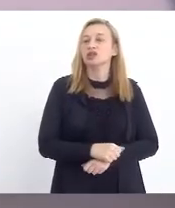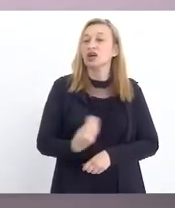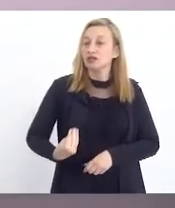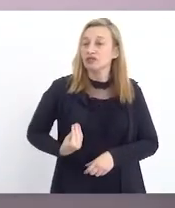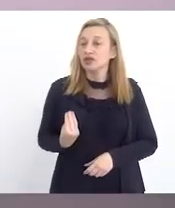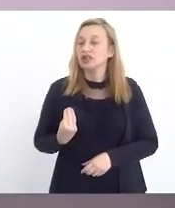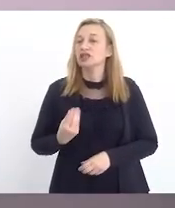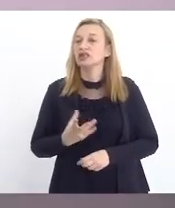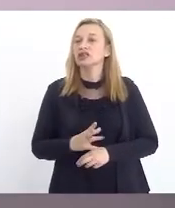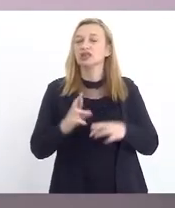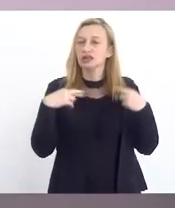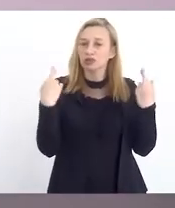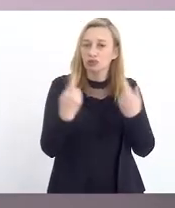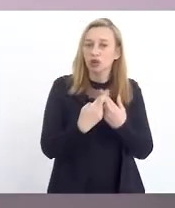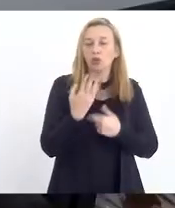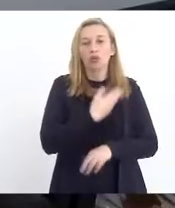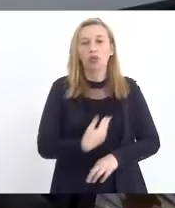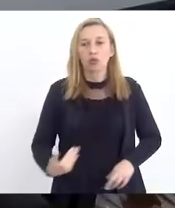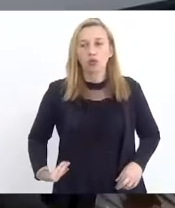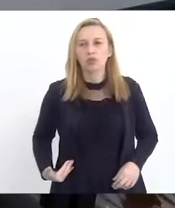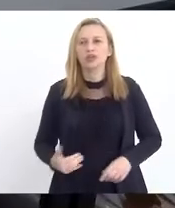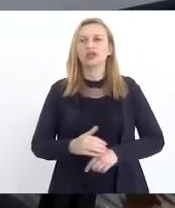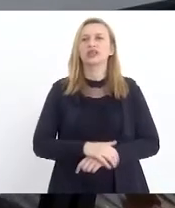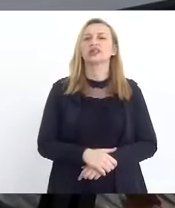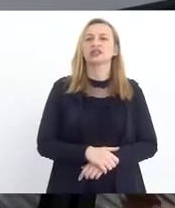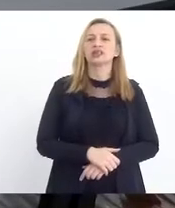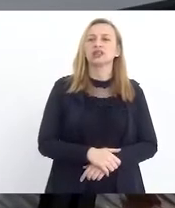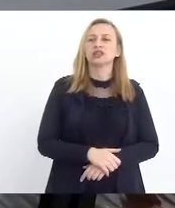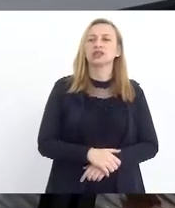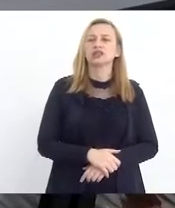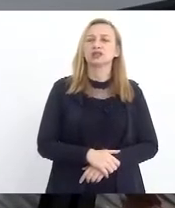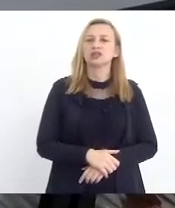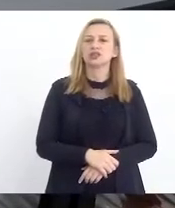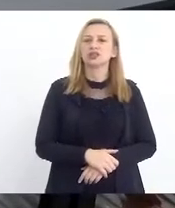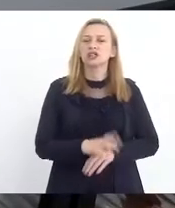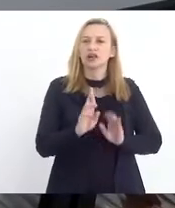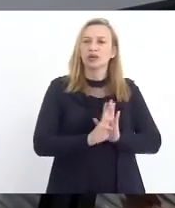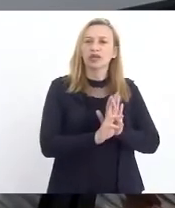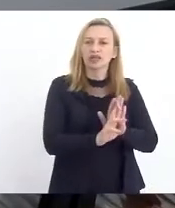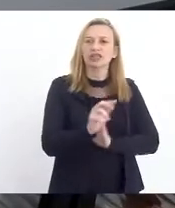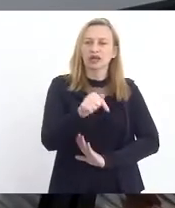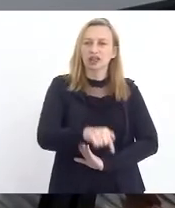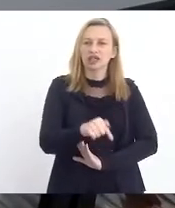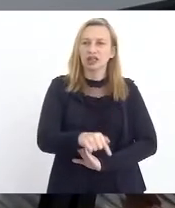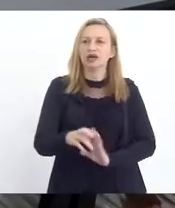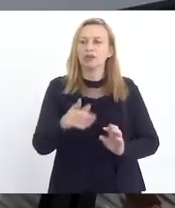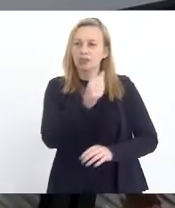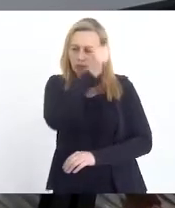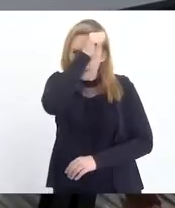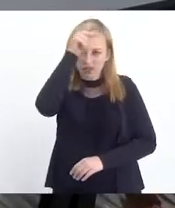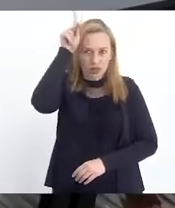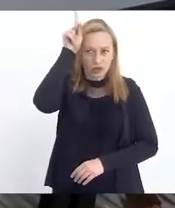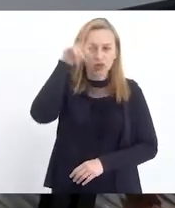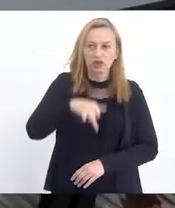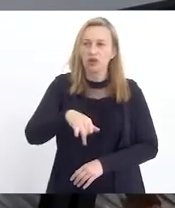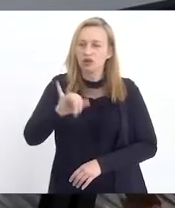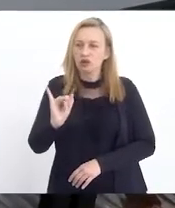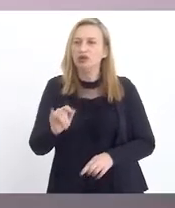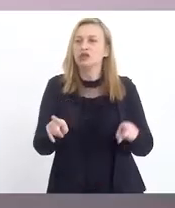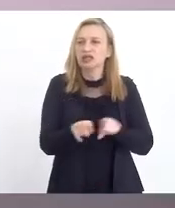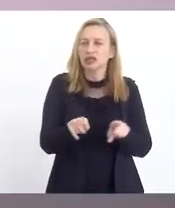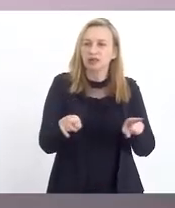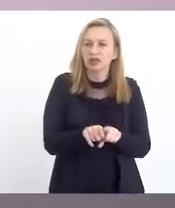presentes nesta audiência pública, entidades, órgãos oficiais representados aqui na audiência, Prefeitura de Nova Iguaçu e